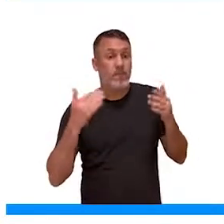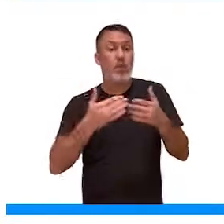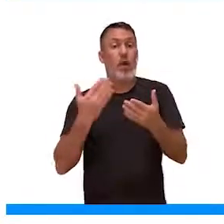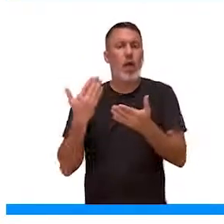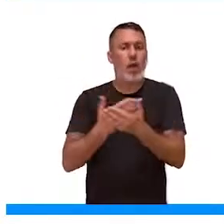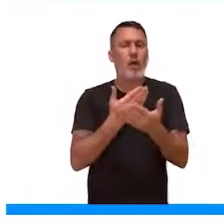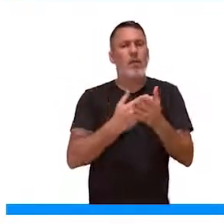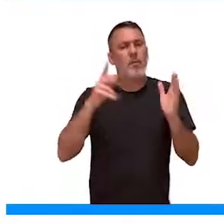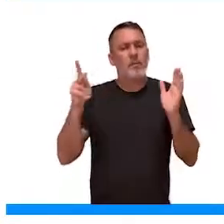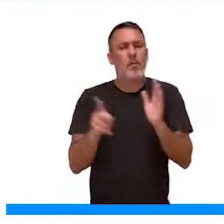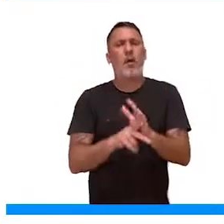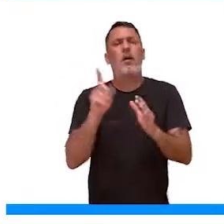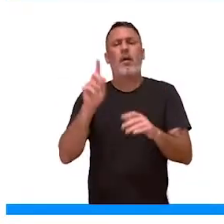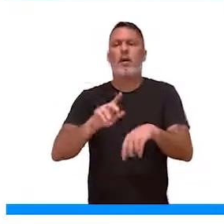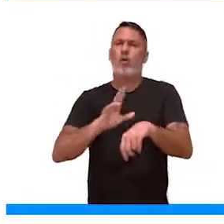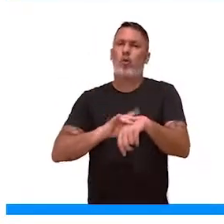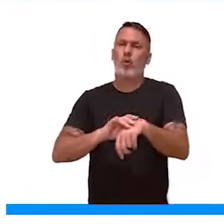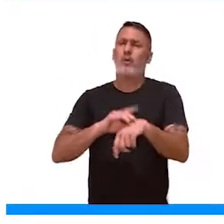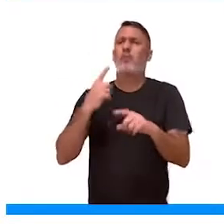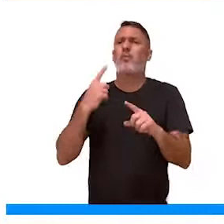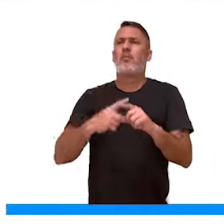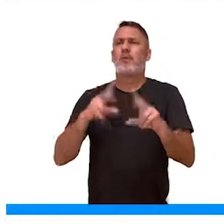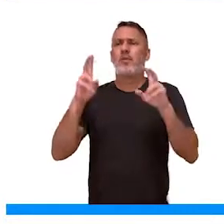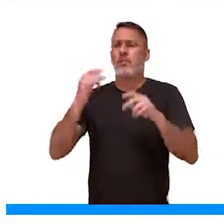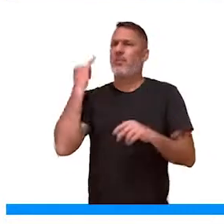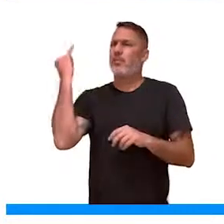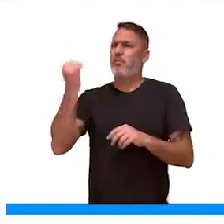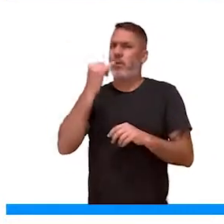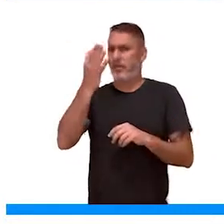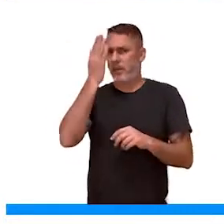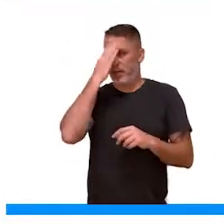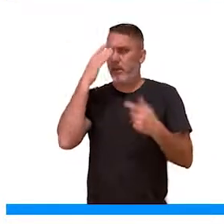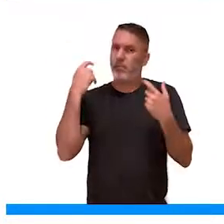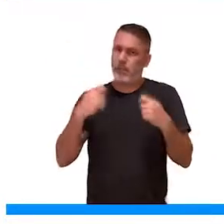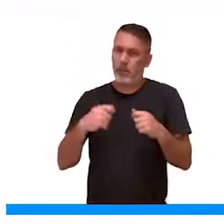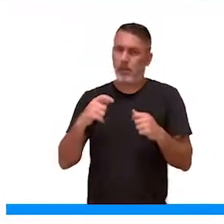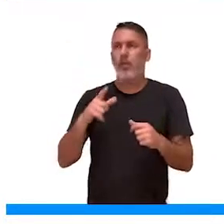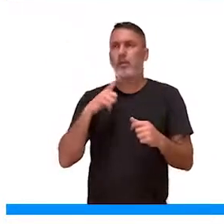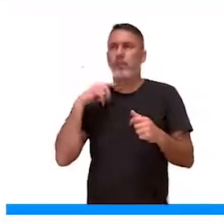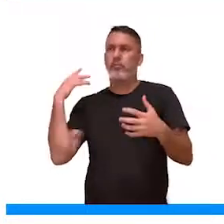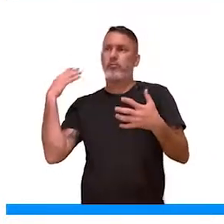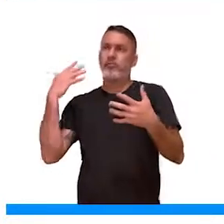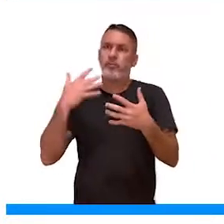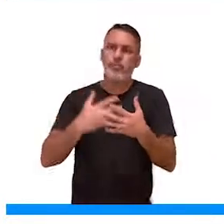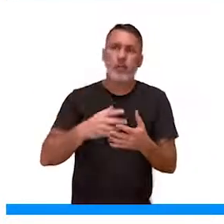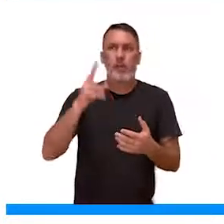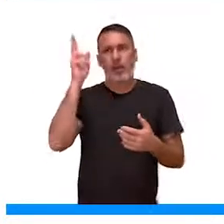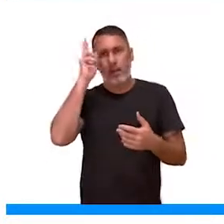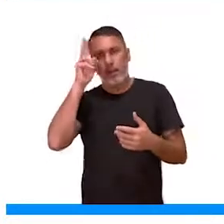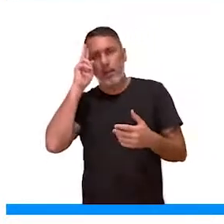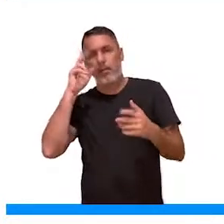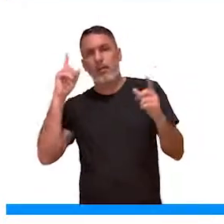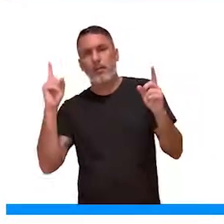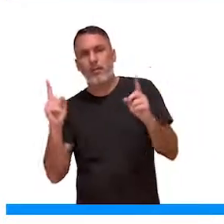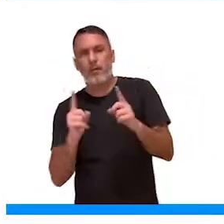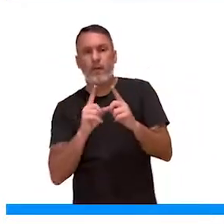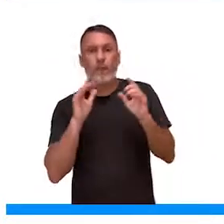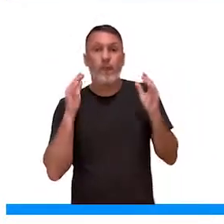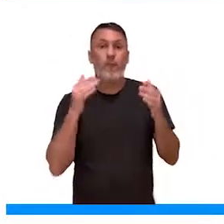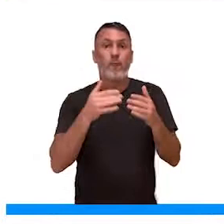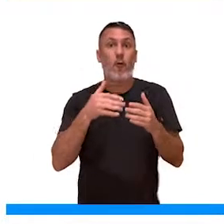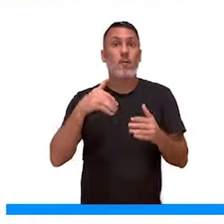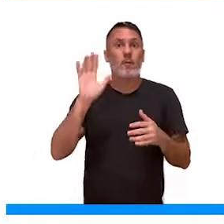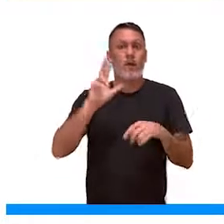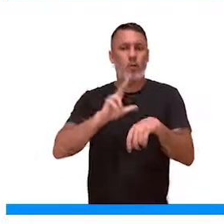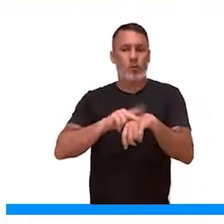ter uma aula só para falar sobre elas porque elas são muito importantes para a gente. Então a gente vai dar uma relembrada e um foco um pouco